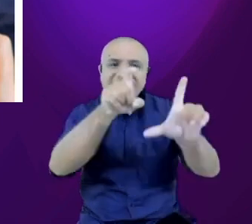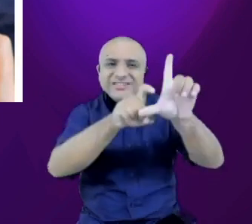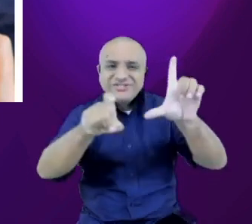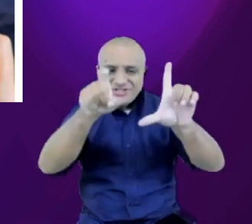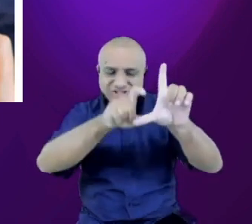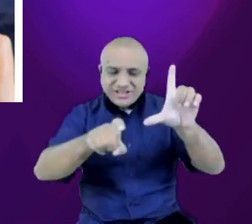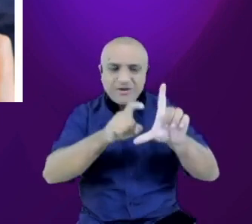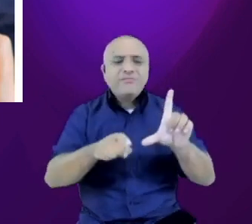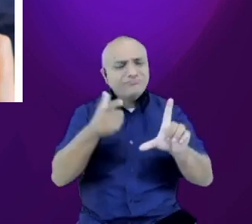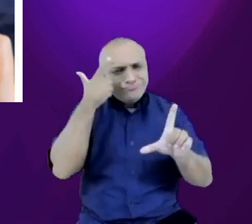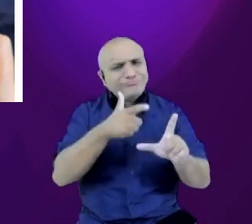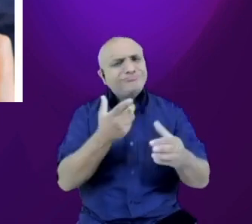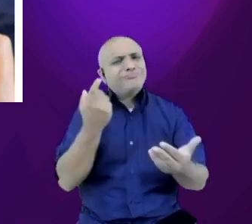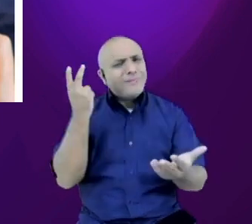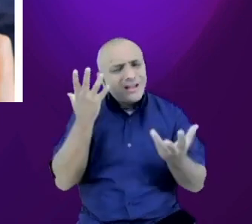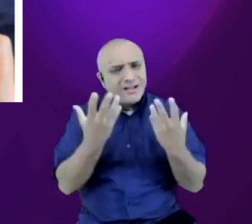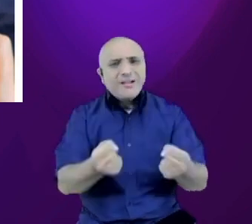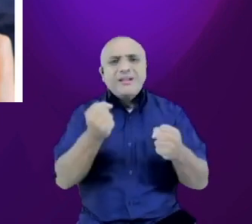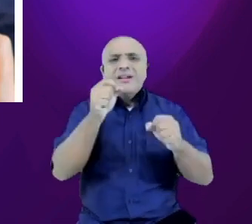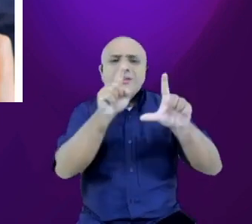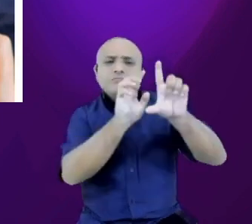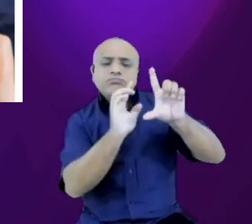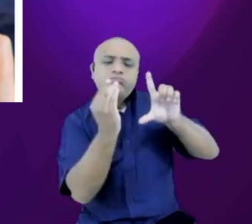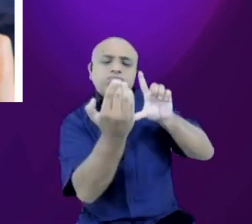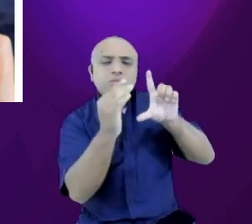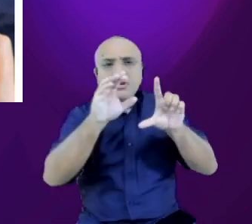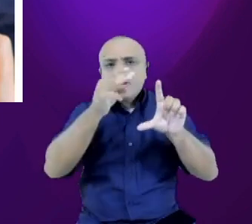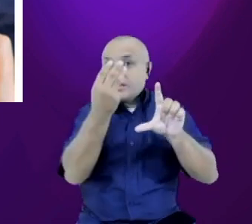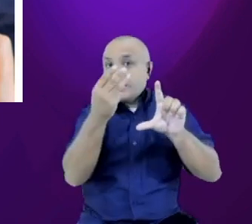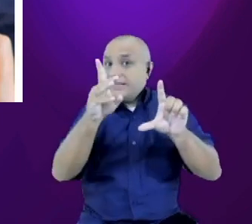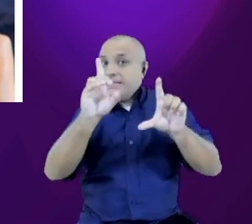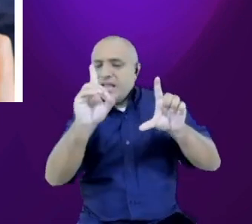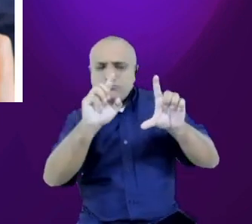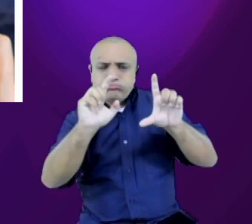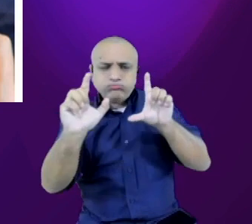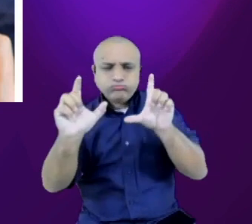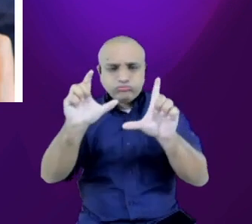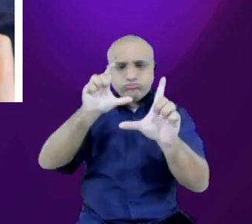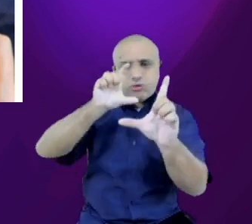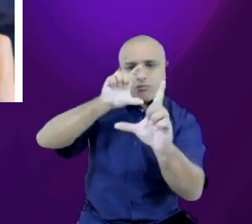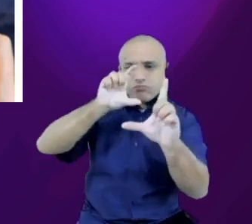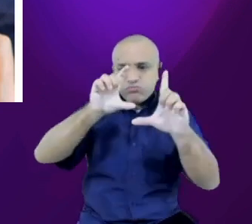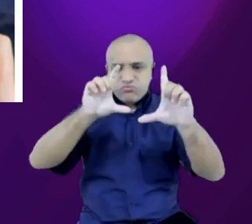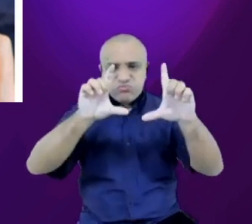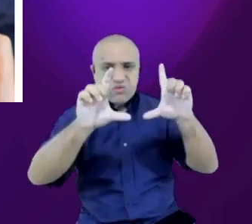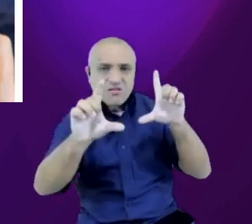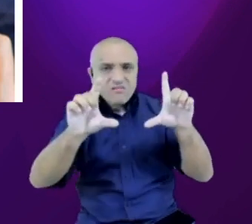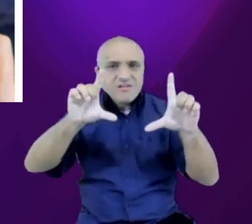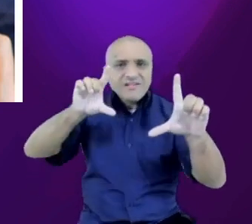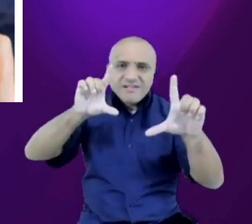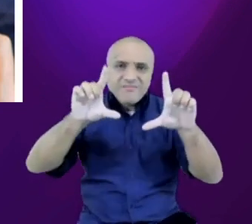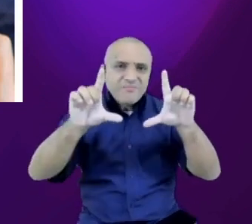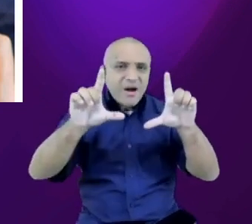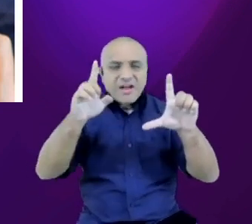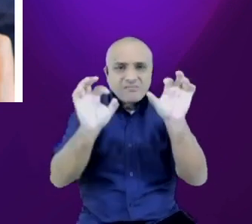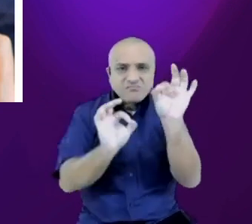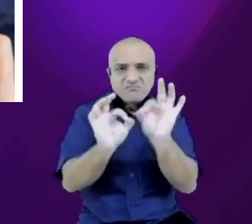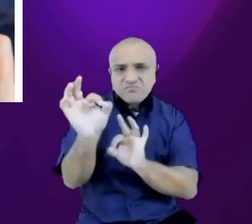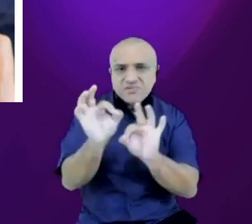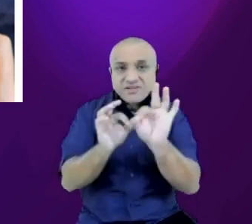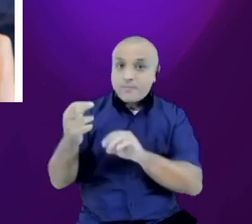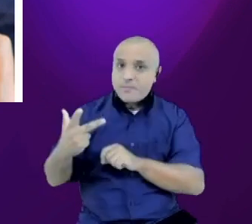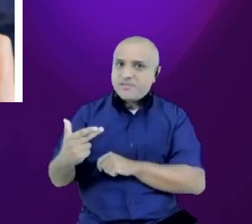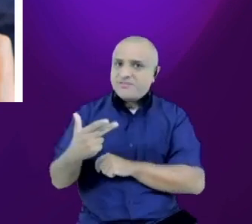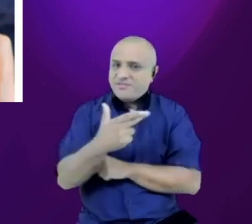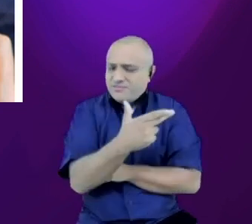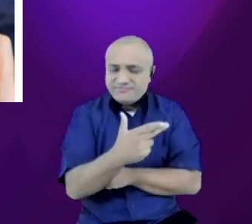nos permite fazer a avaliação 3D multiparamétrica. Eu consigo girar a imagem. Isso é fundamental hoje para o planejamento cirúrgico. E, além disso,